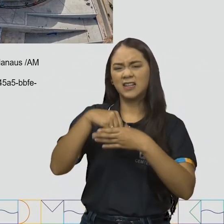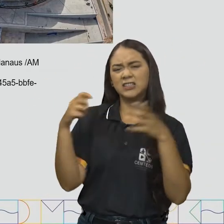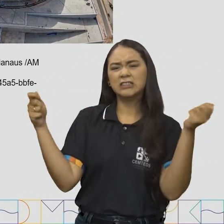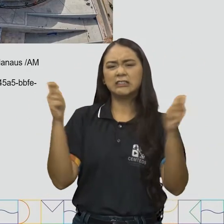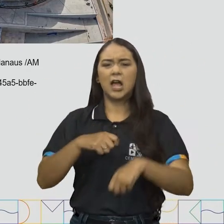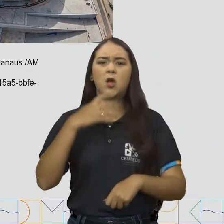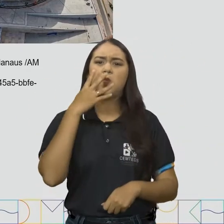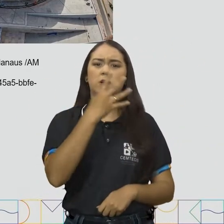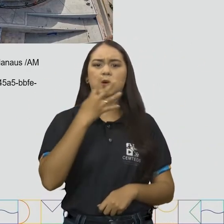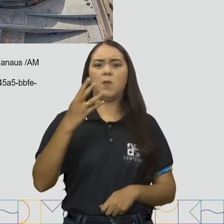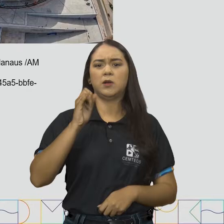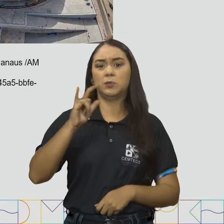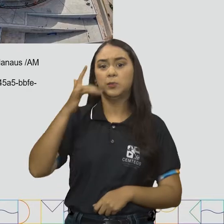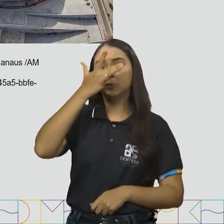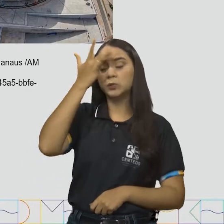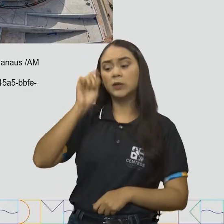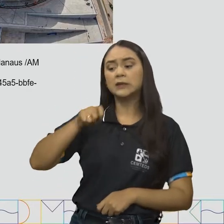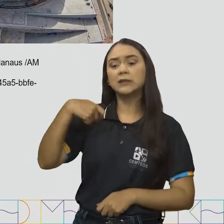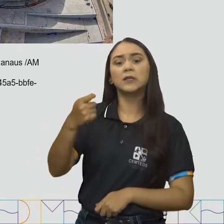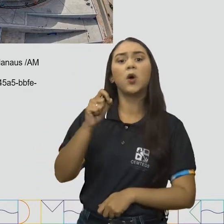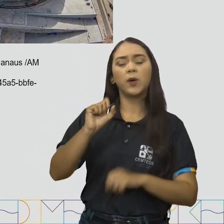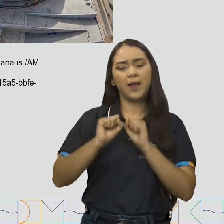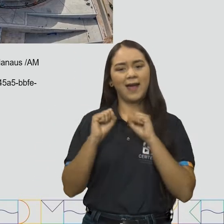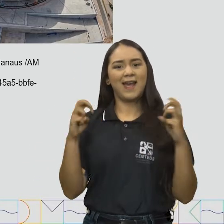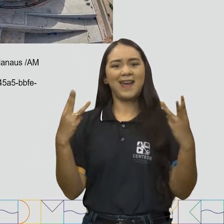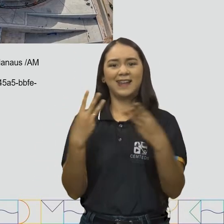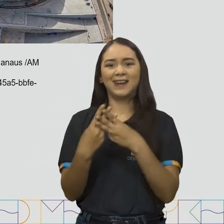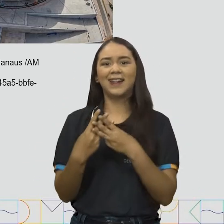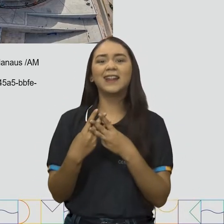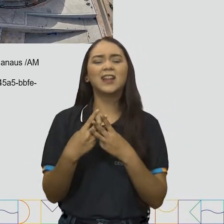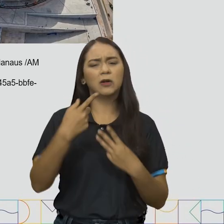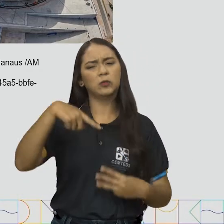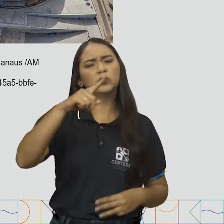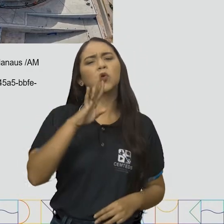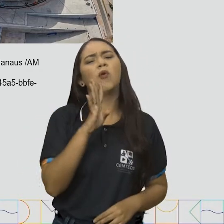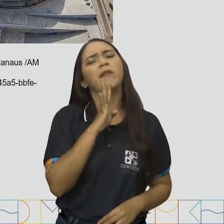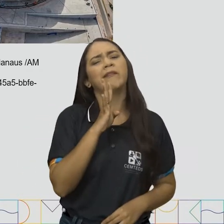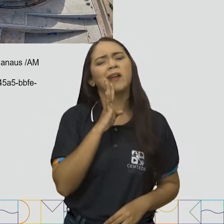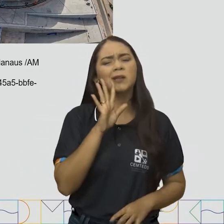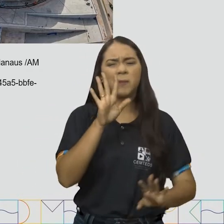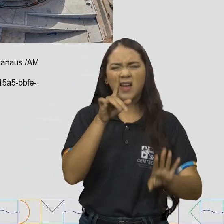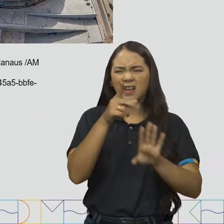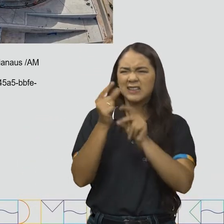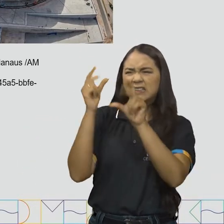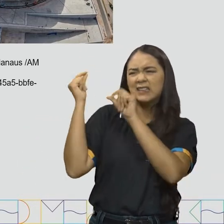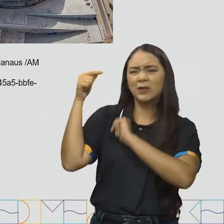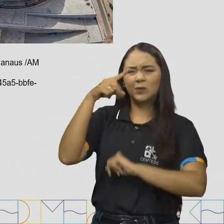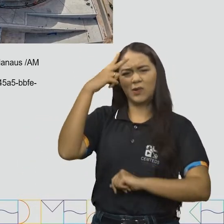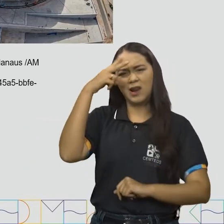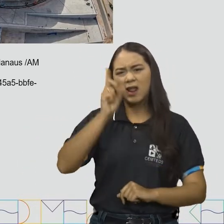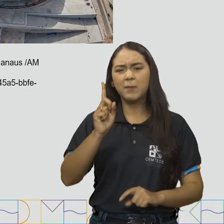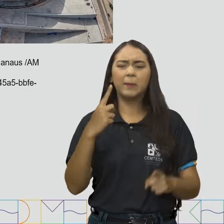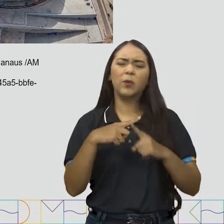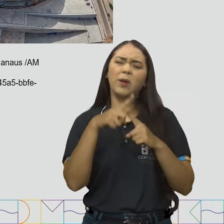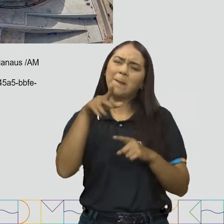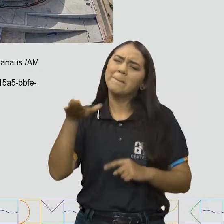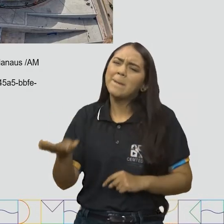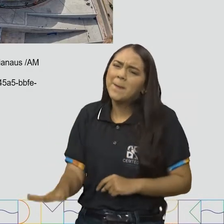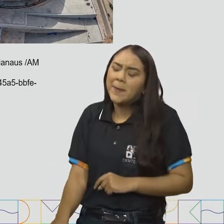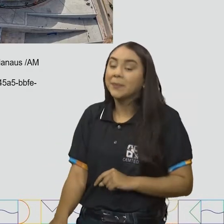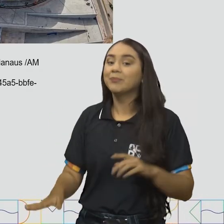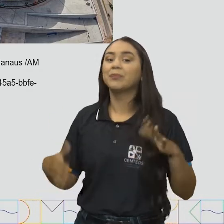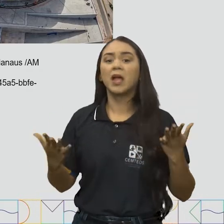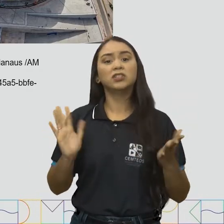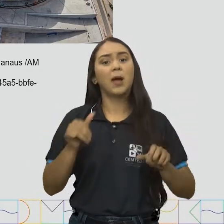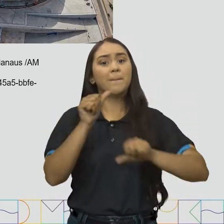44 mil pessoas, chamado Arena da Amazônia. Você já conhece. Você não lembra, pois era muito novo, mas houve até mudança